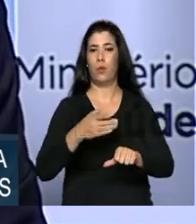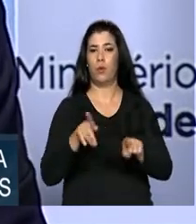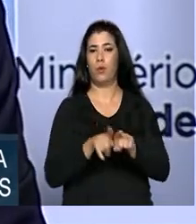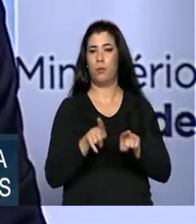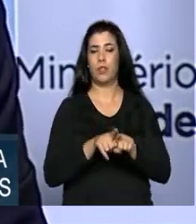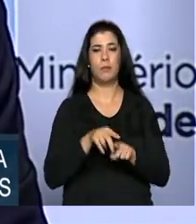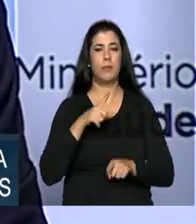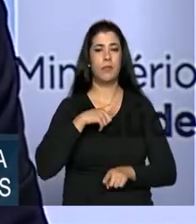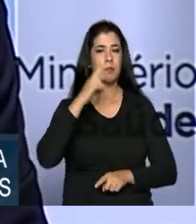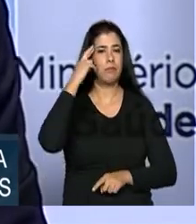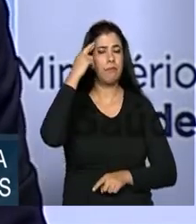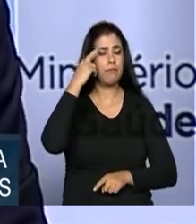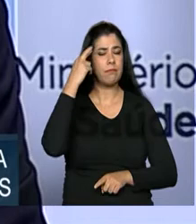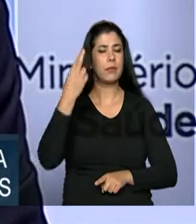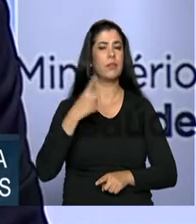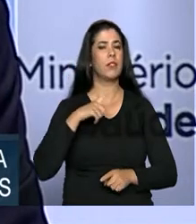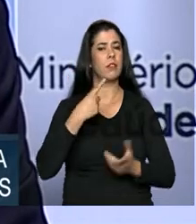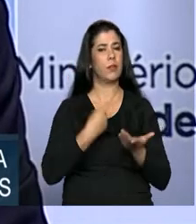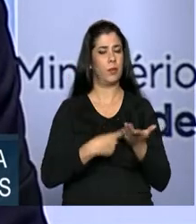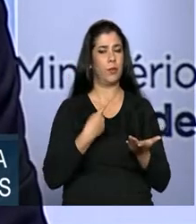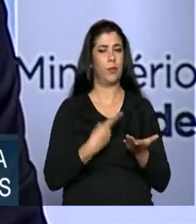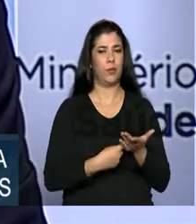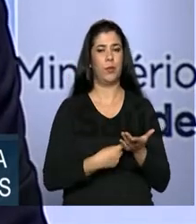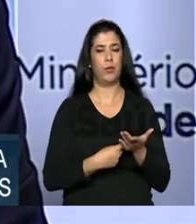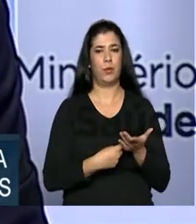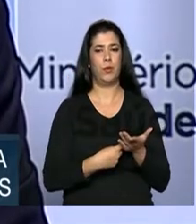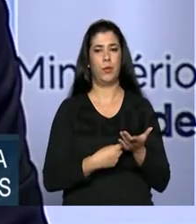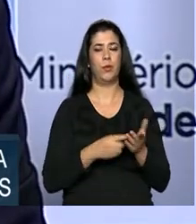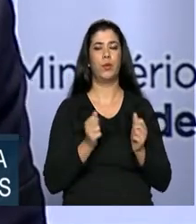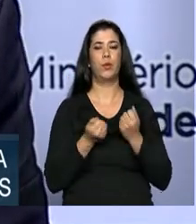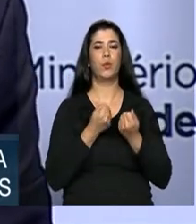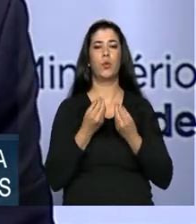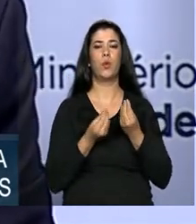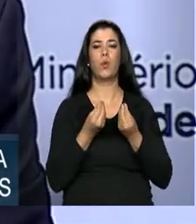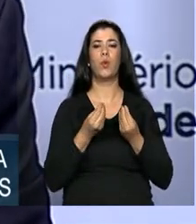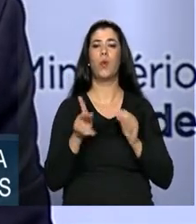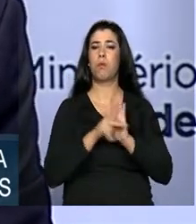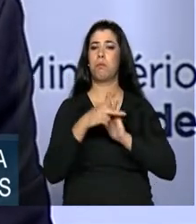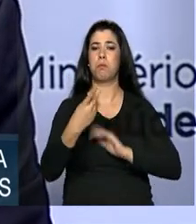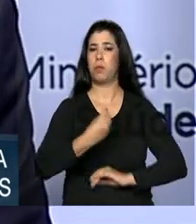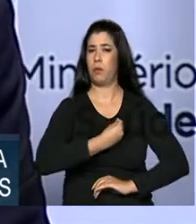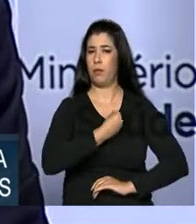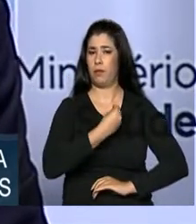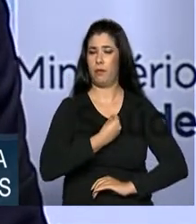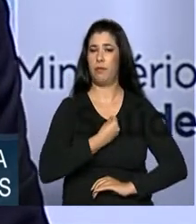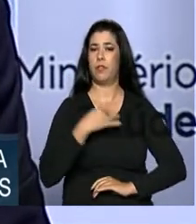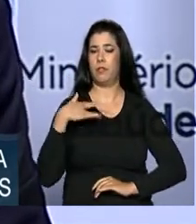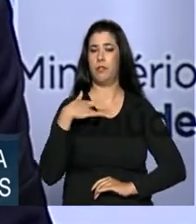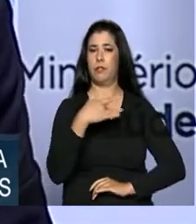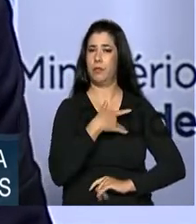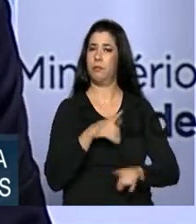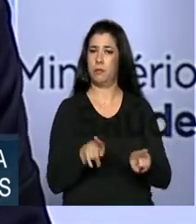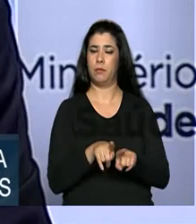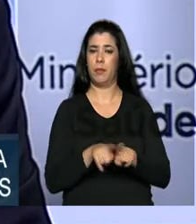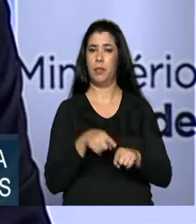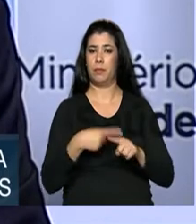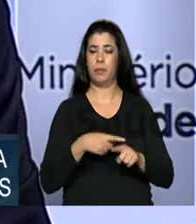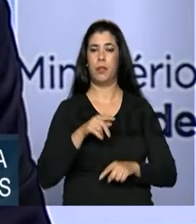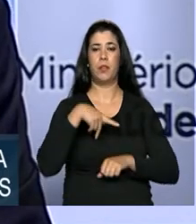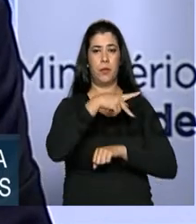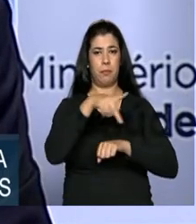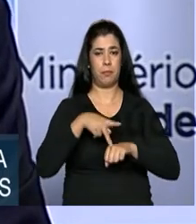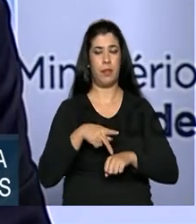reflexão mais comprometida com a nossa própria vida, com a nossa própria saúde, porque o nosso país é um